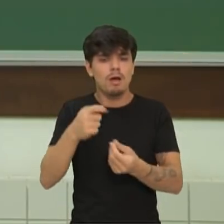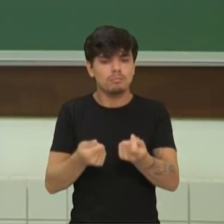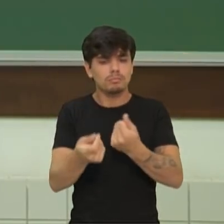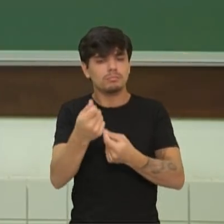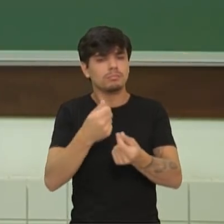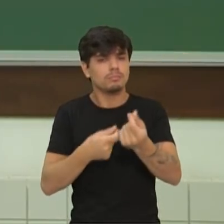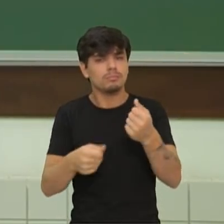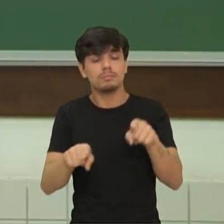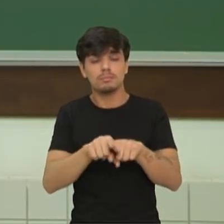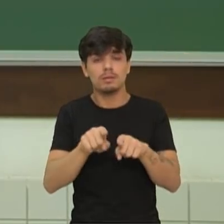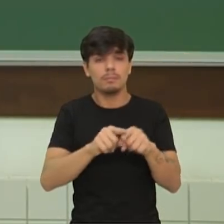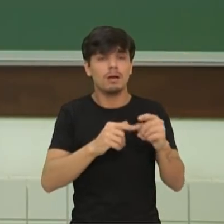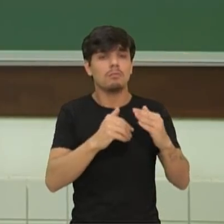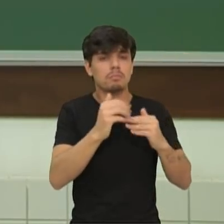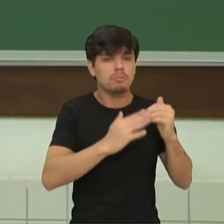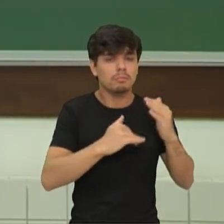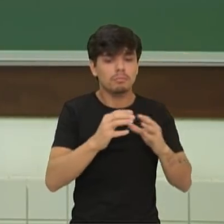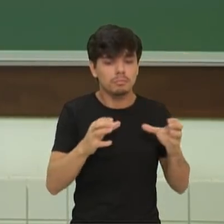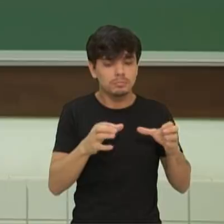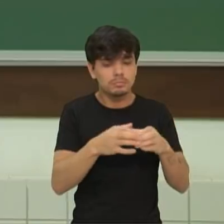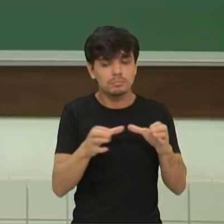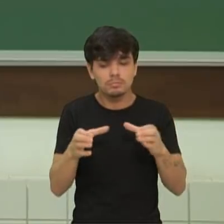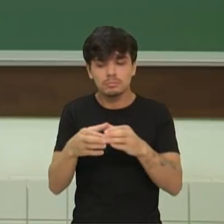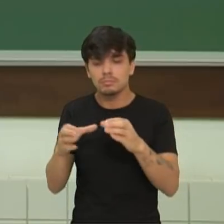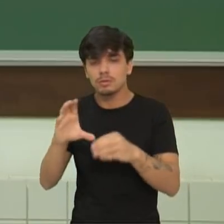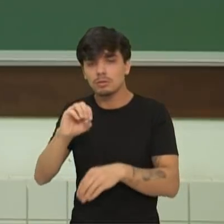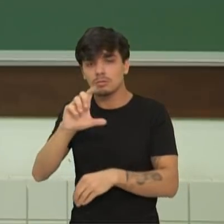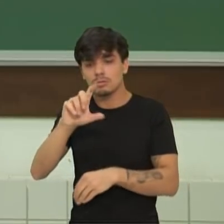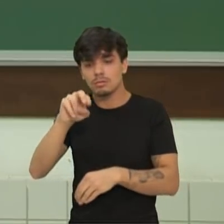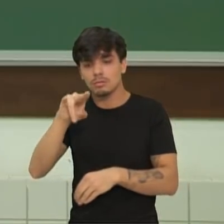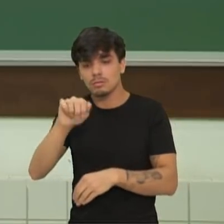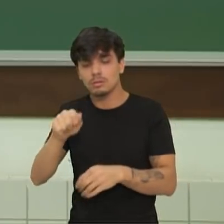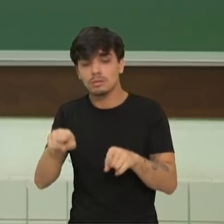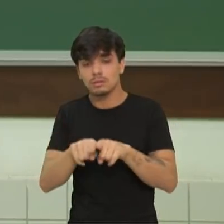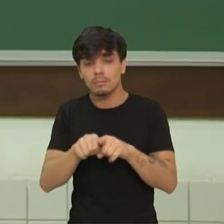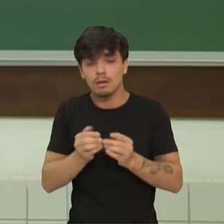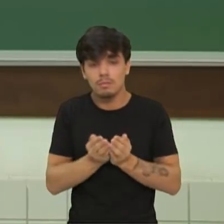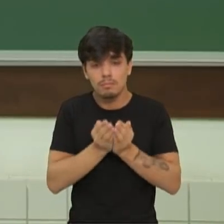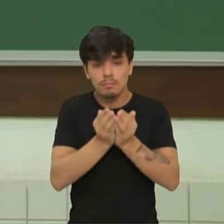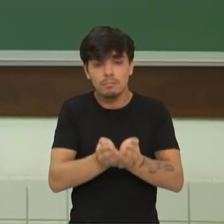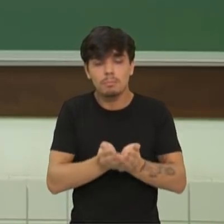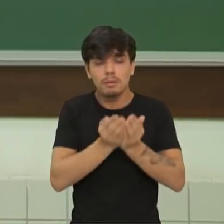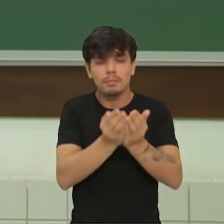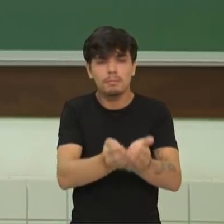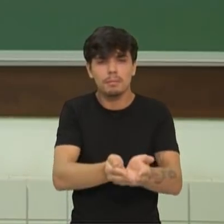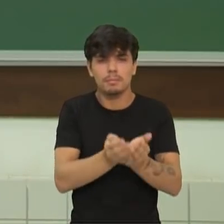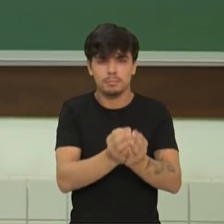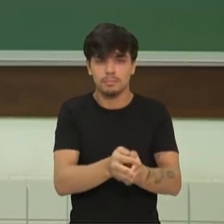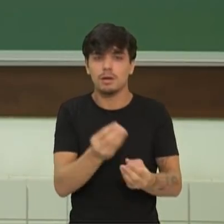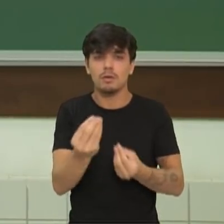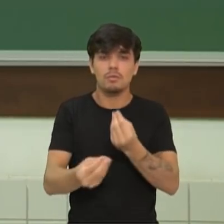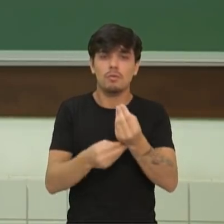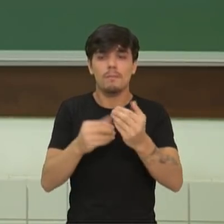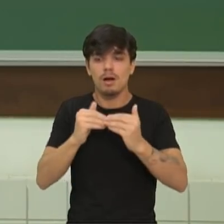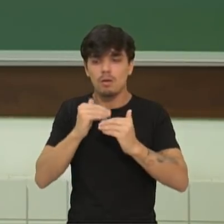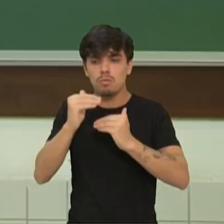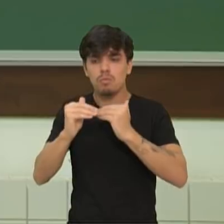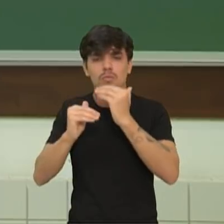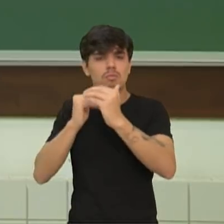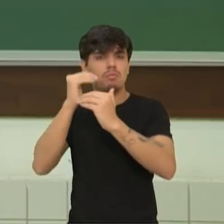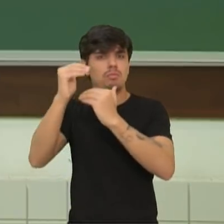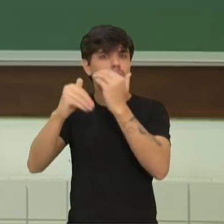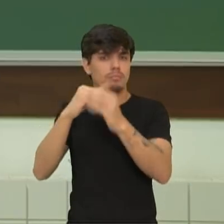como ela trabalhou com as colônias, né, com a navegação ultramarina, como que isso se